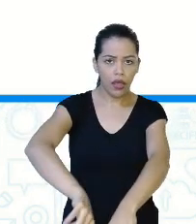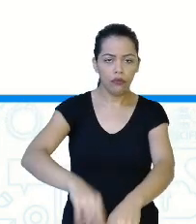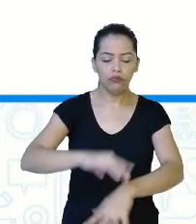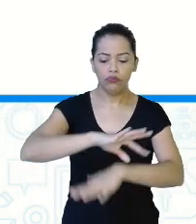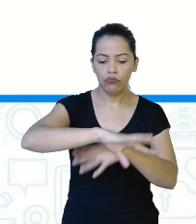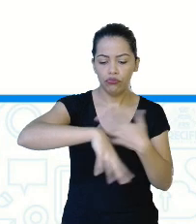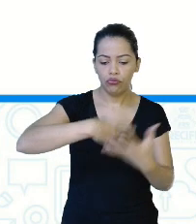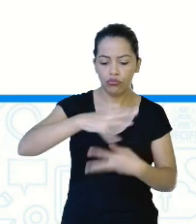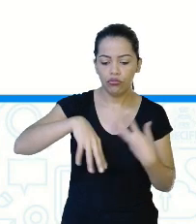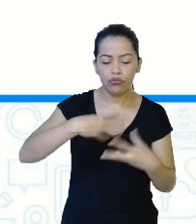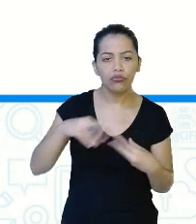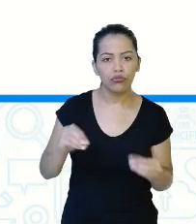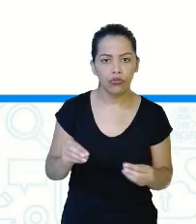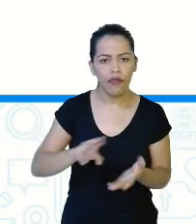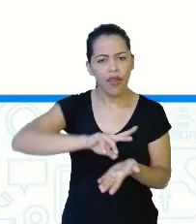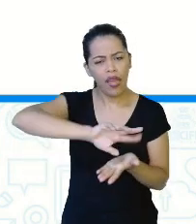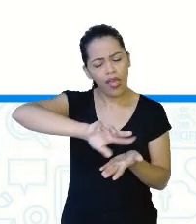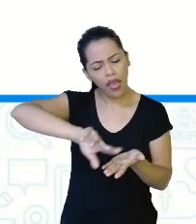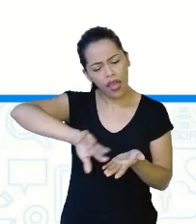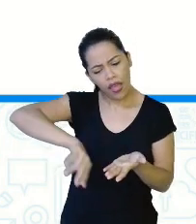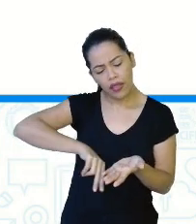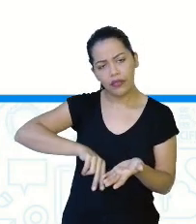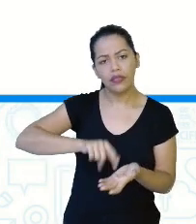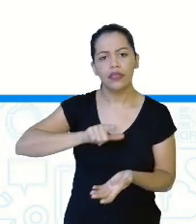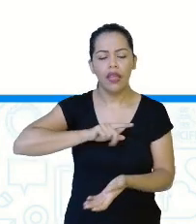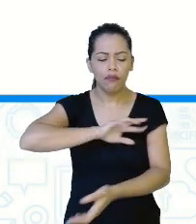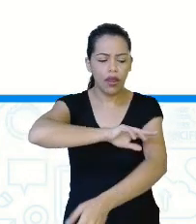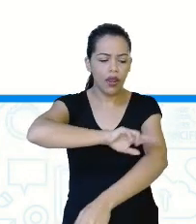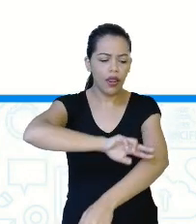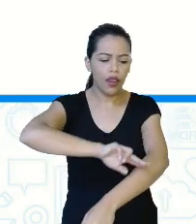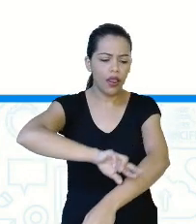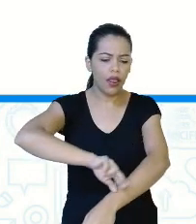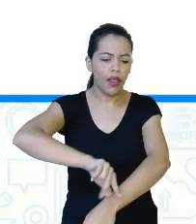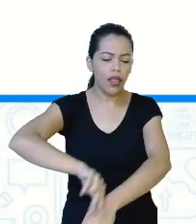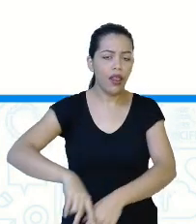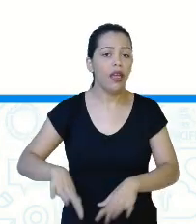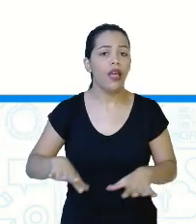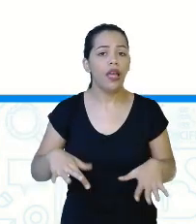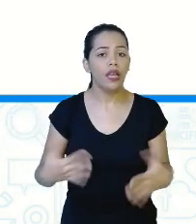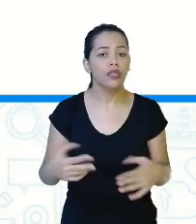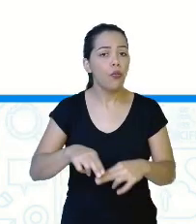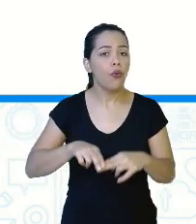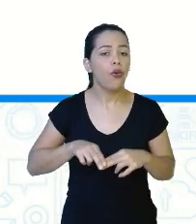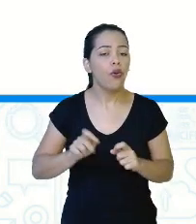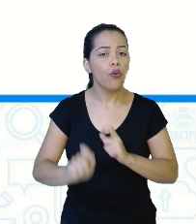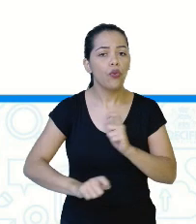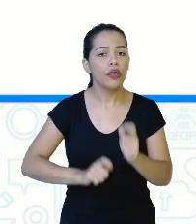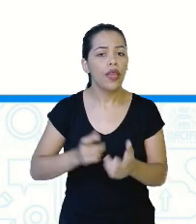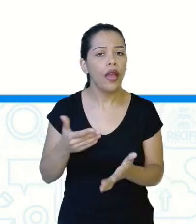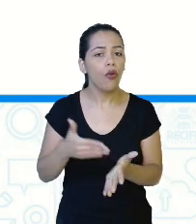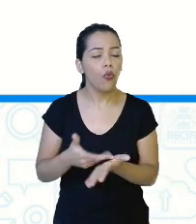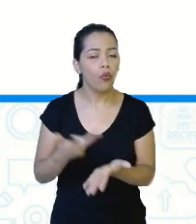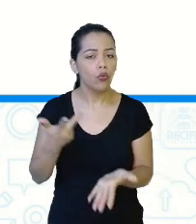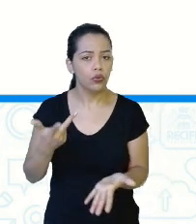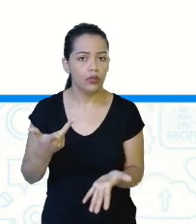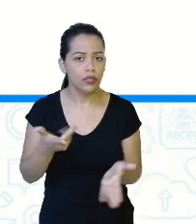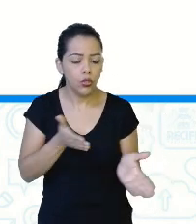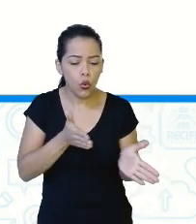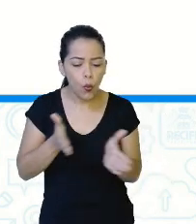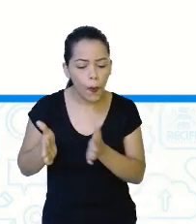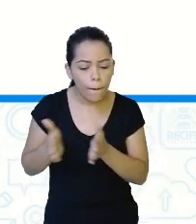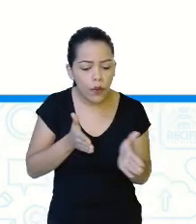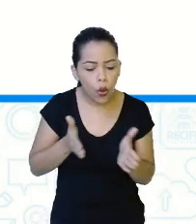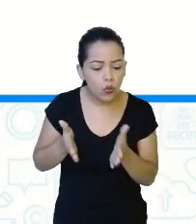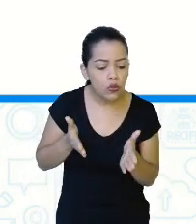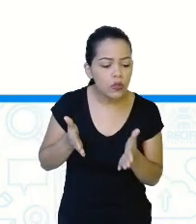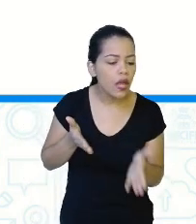por diversas etnias. Mas isso se deve ao fato dessa miscigenação do que aconteceu no processo de